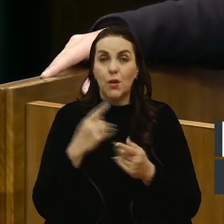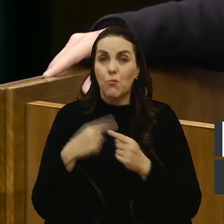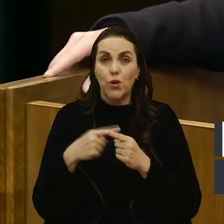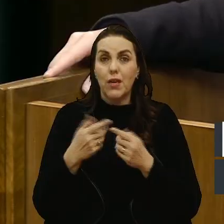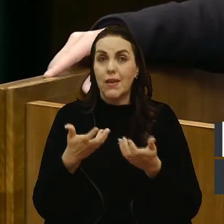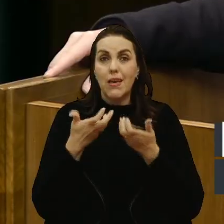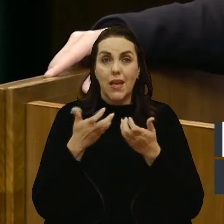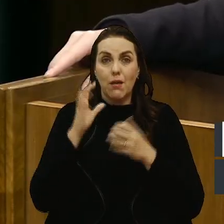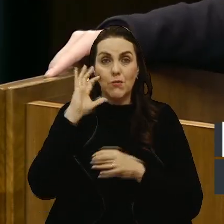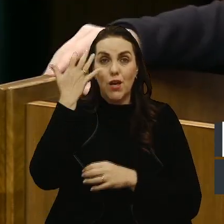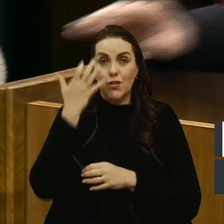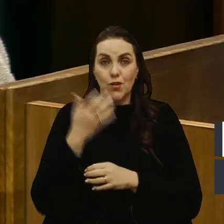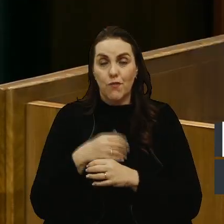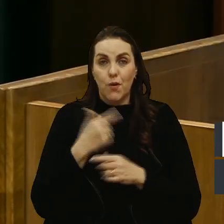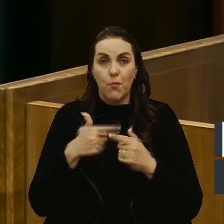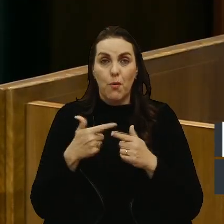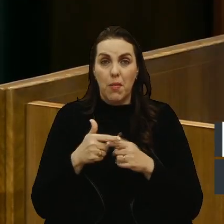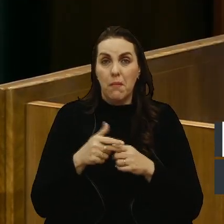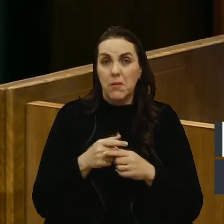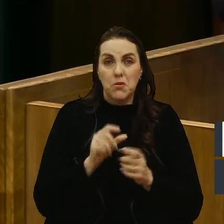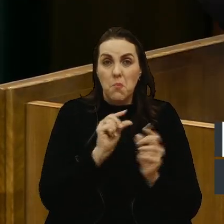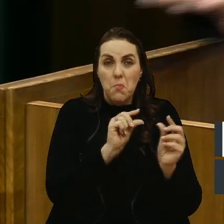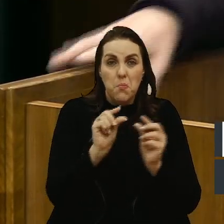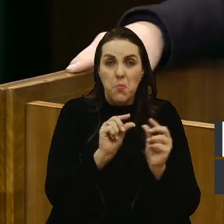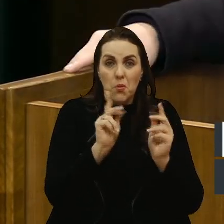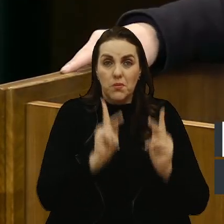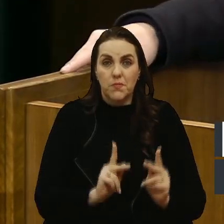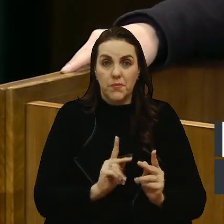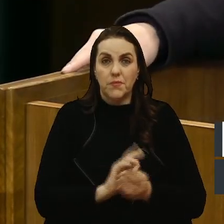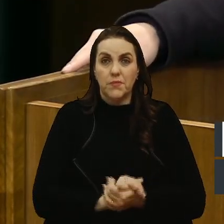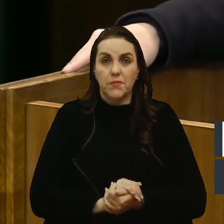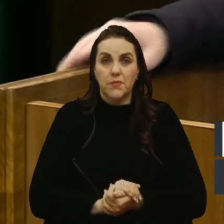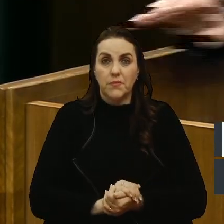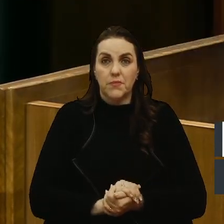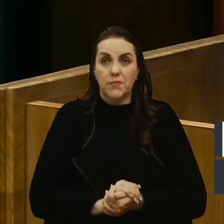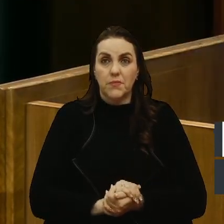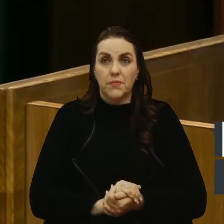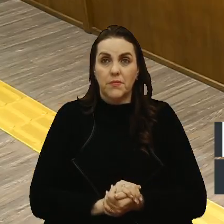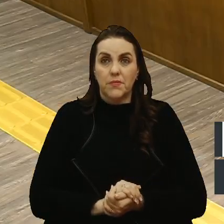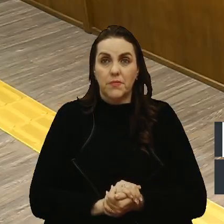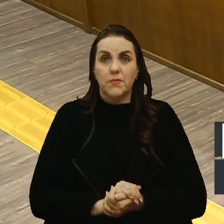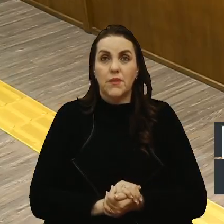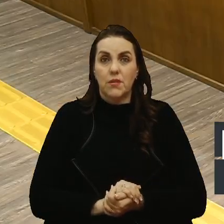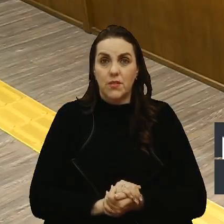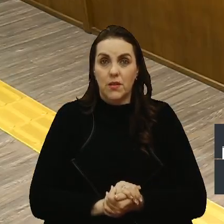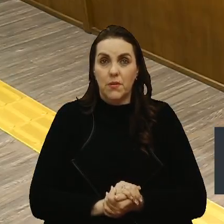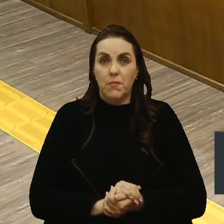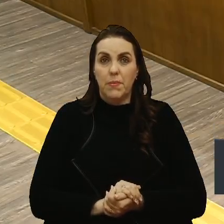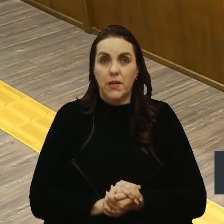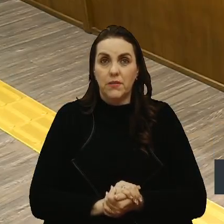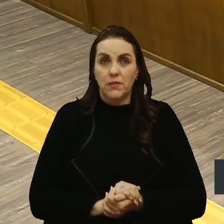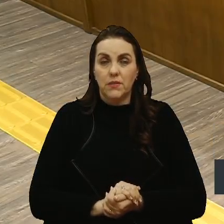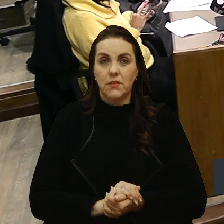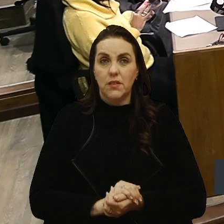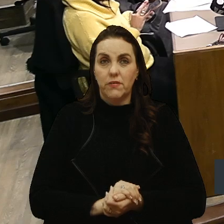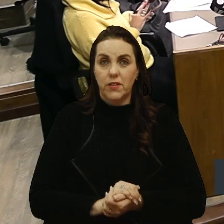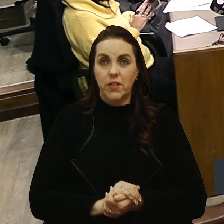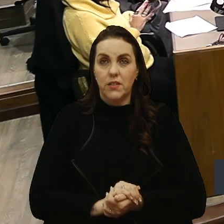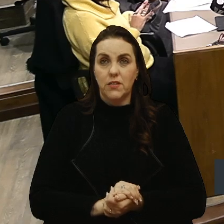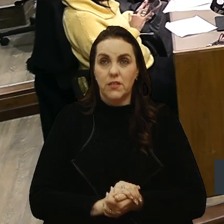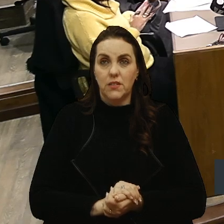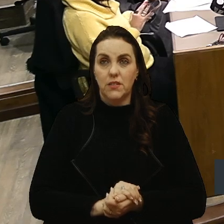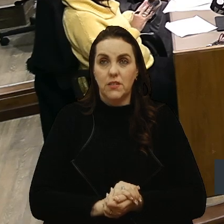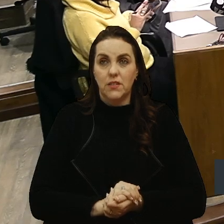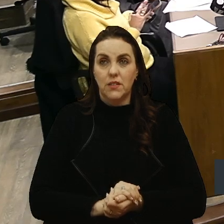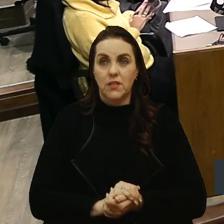quer resolver o problema de meia dúzia. Isso é uma parte, vereadora Estela. Eu quero fazer coro com o fato de que você cita